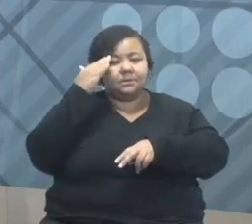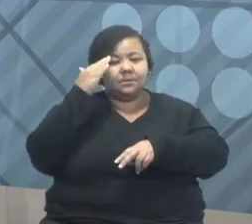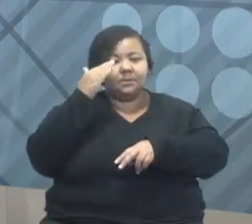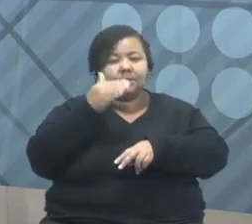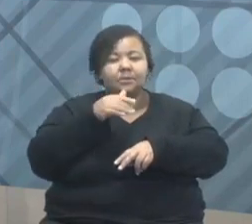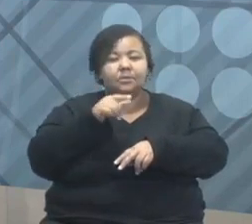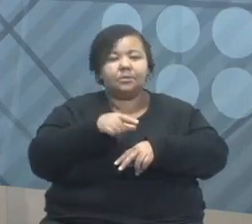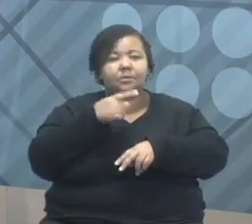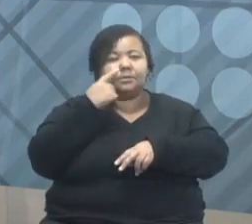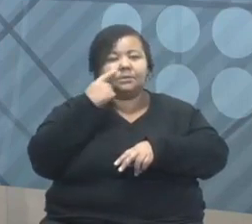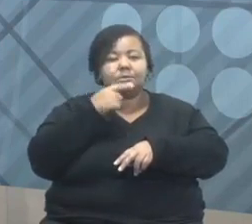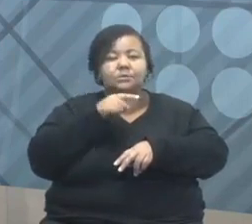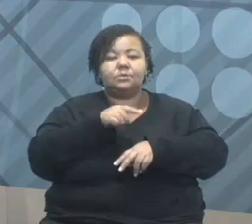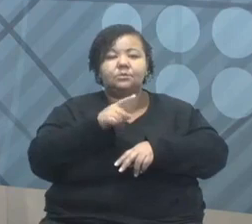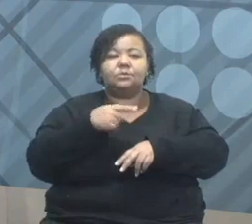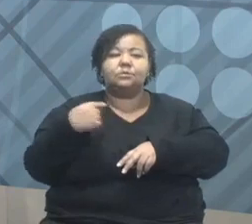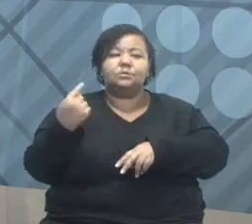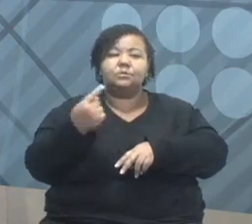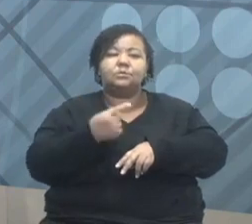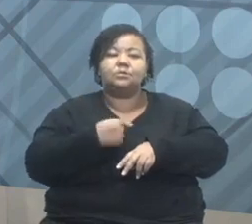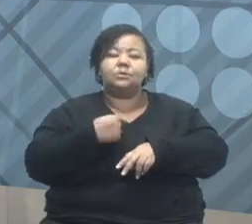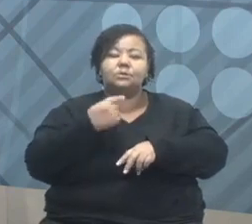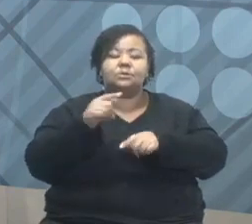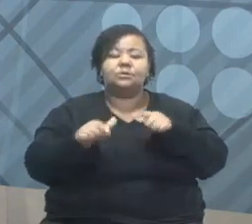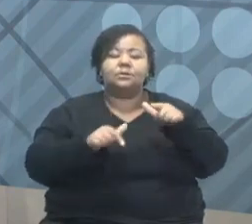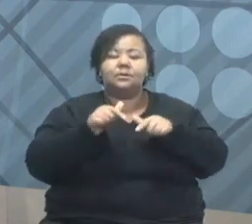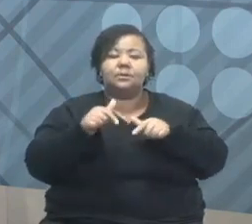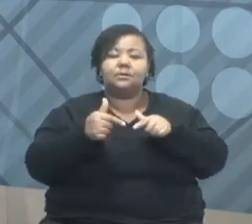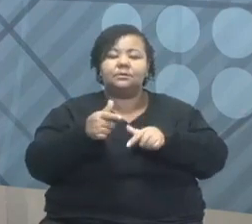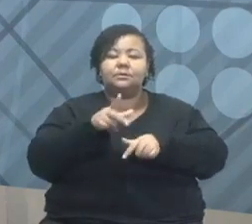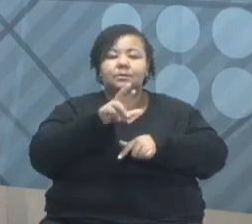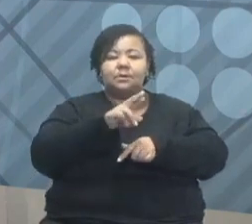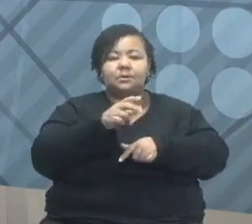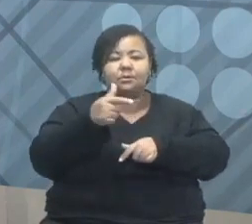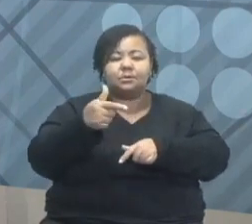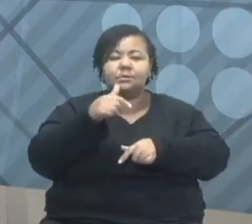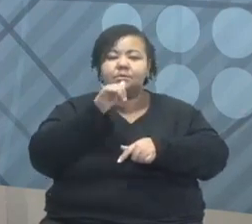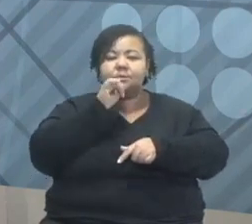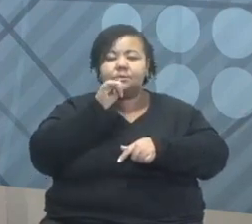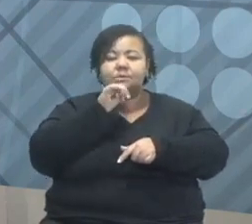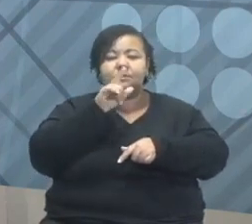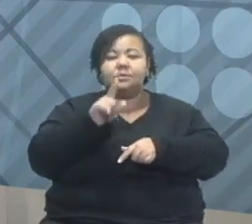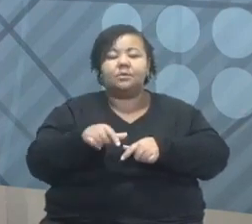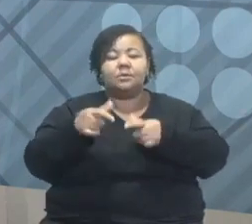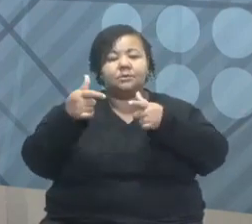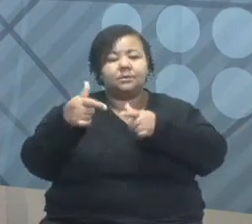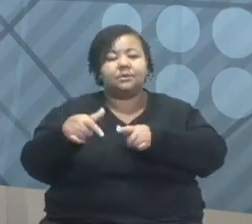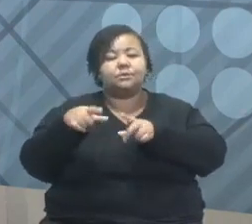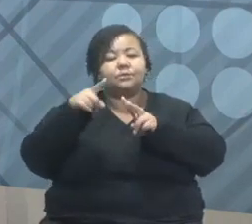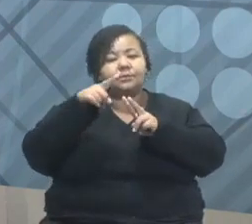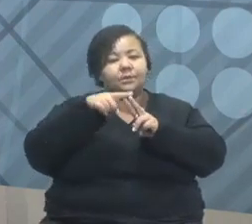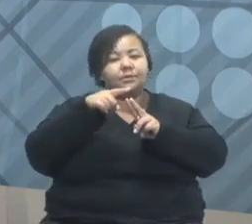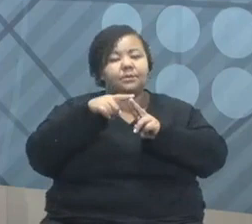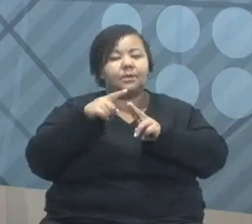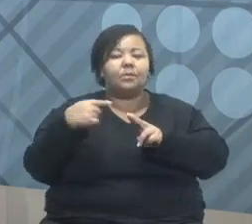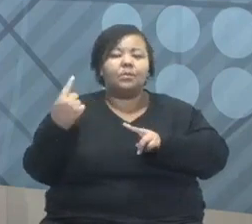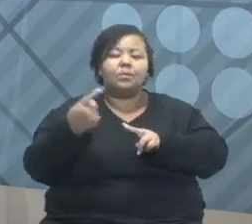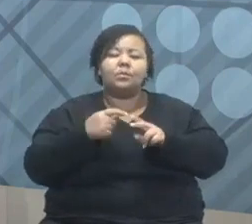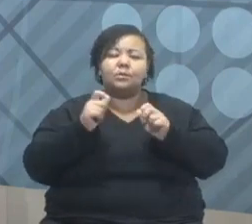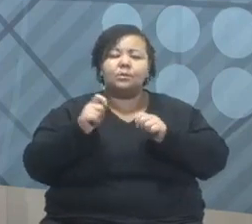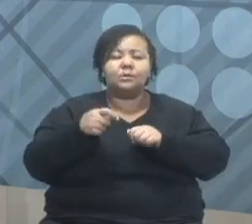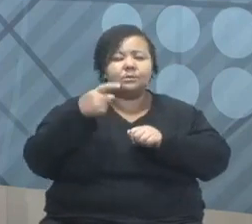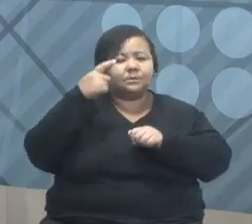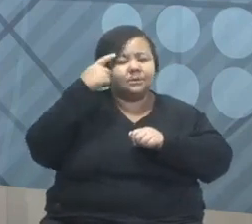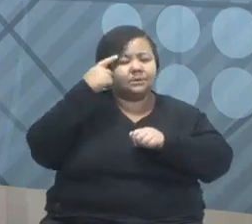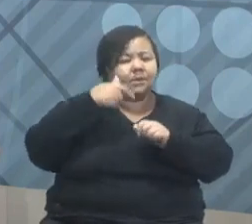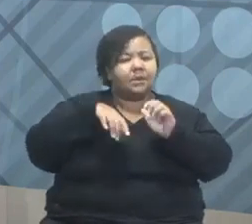e levando em conta que quando nós trabalhamos com R2, por exemplo, ele é um espaço vetorial. Então, nós podemos pensar nesse